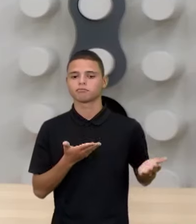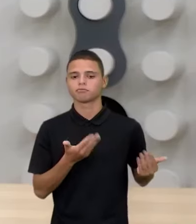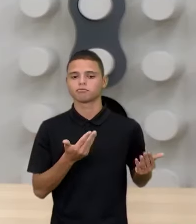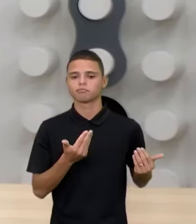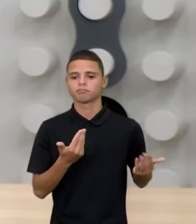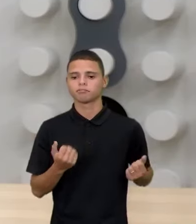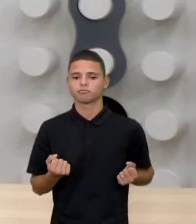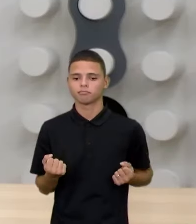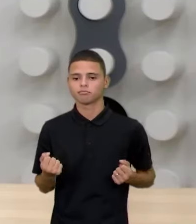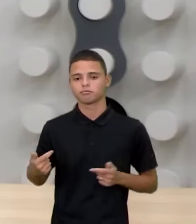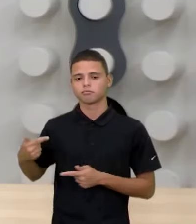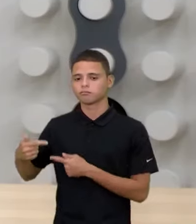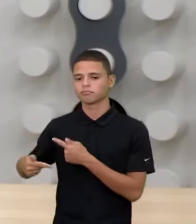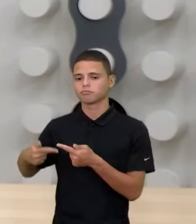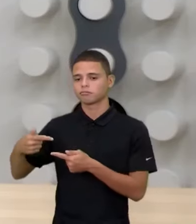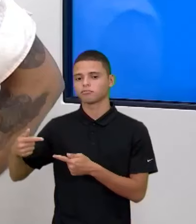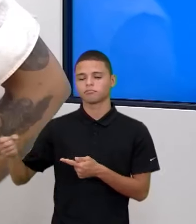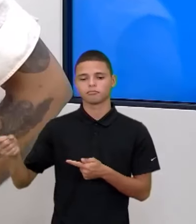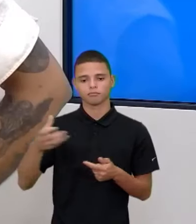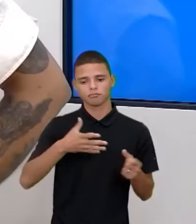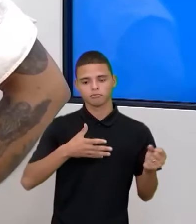dentro dessa geração nova. Nós somos